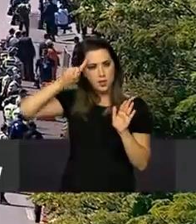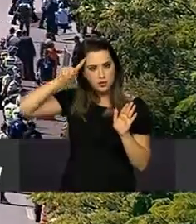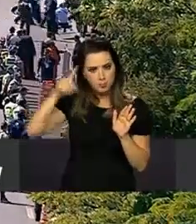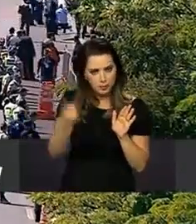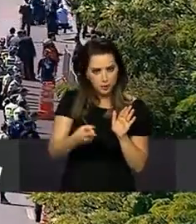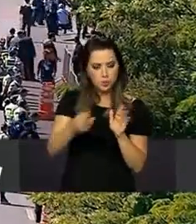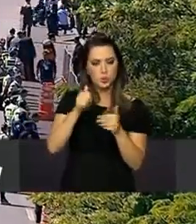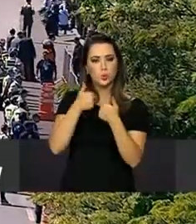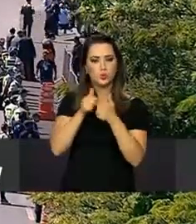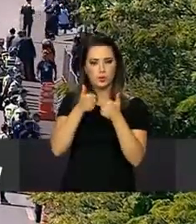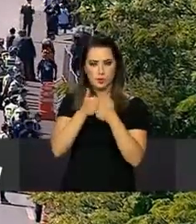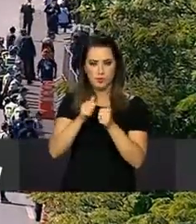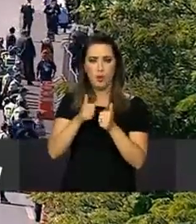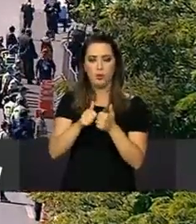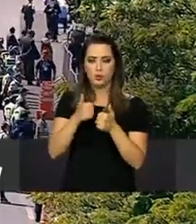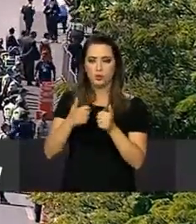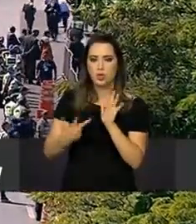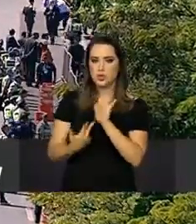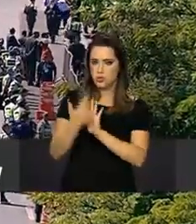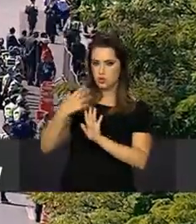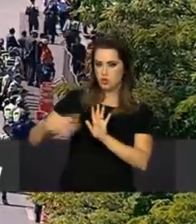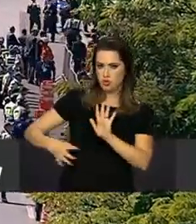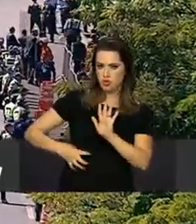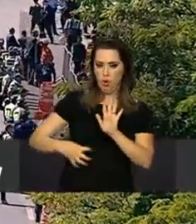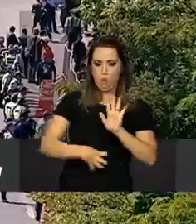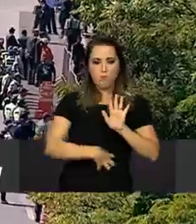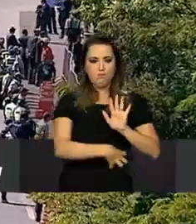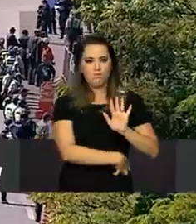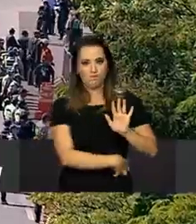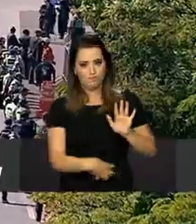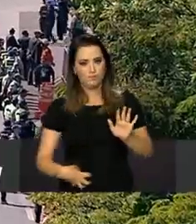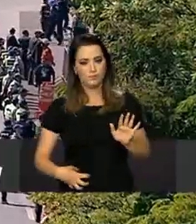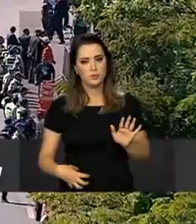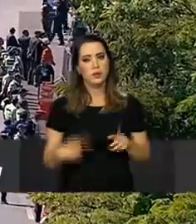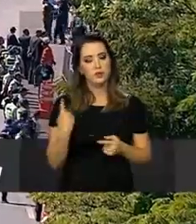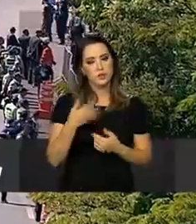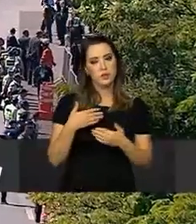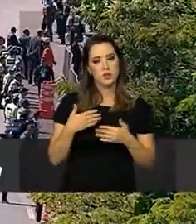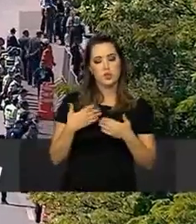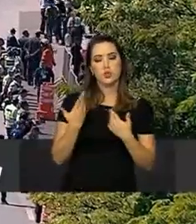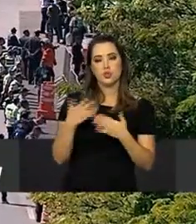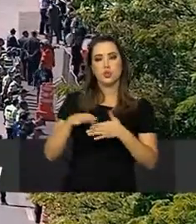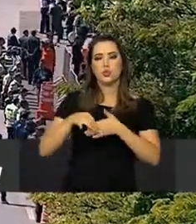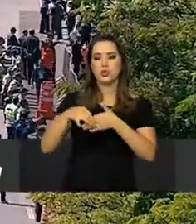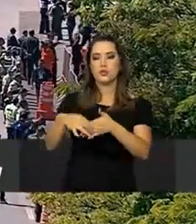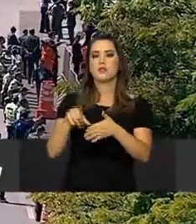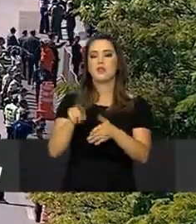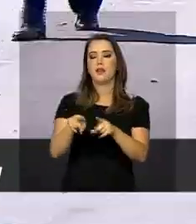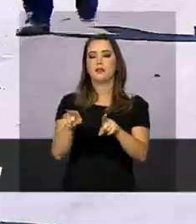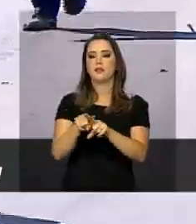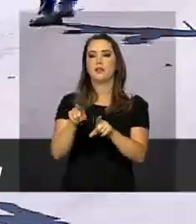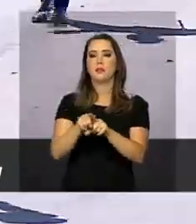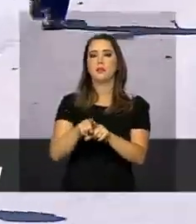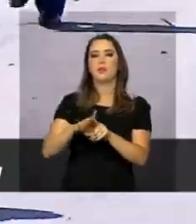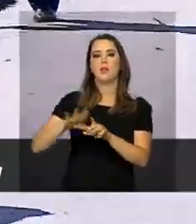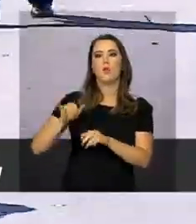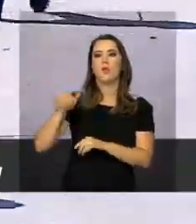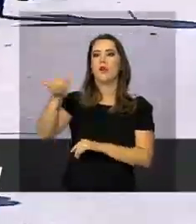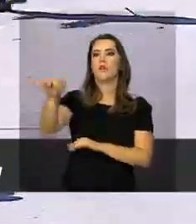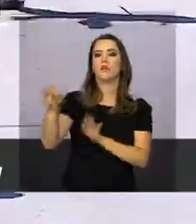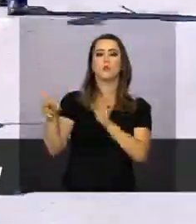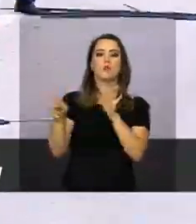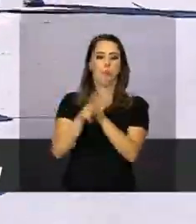o transporte, mas a gente auxilia a coordenar as aeronaves civis, que tem um papel importante também. E quando estão transportando esses órgãos,